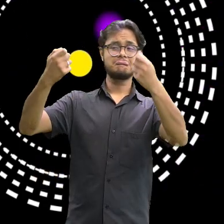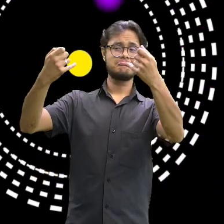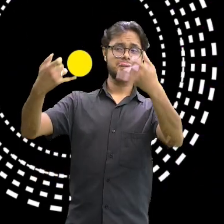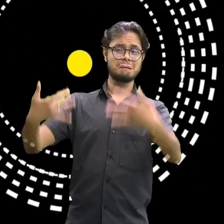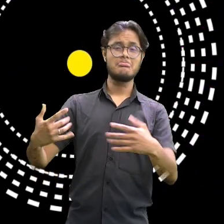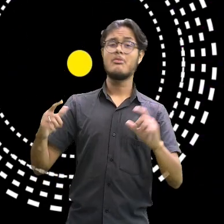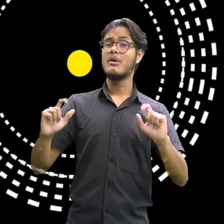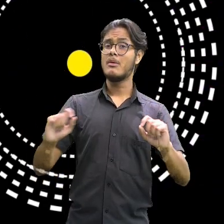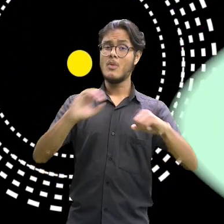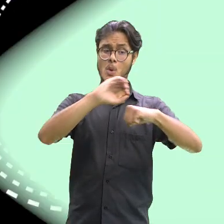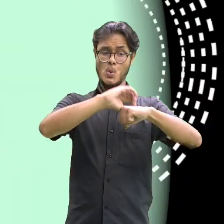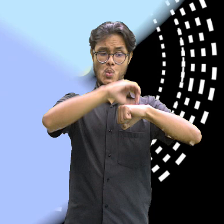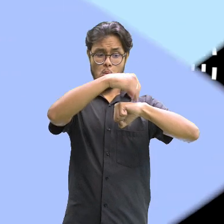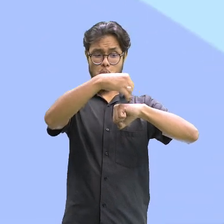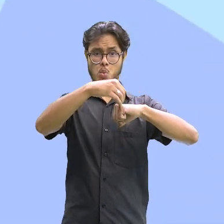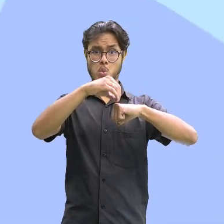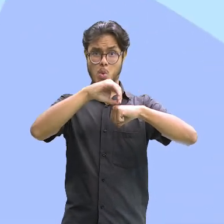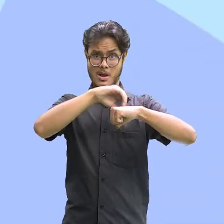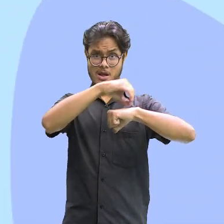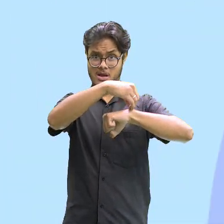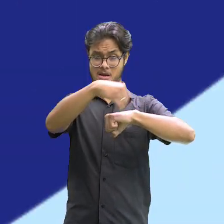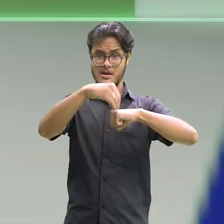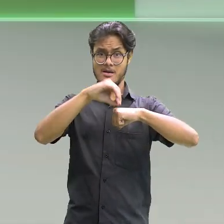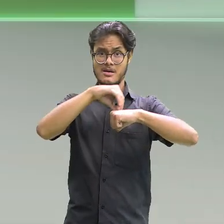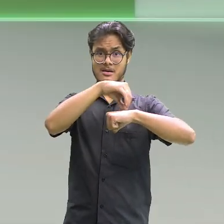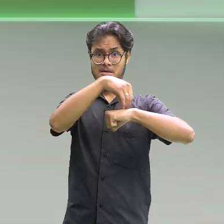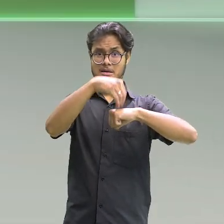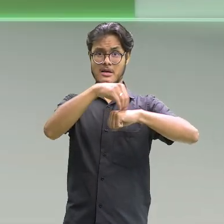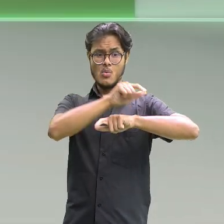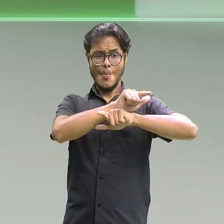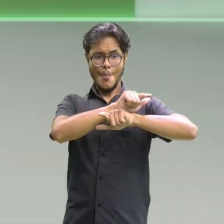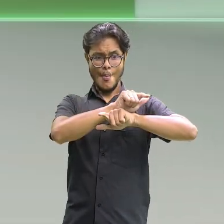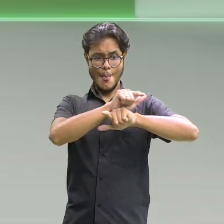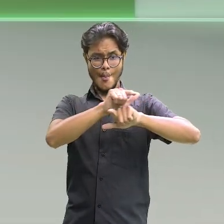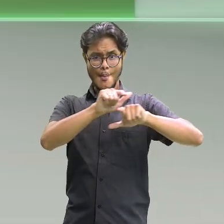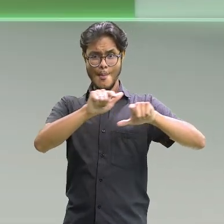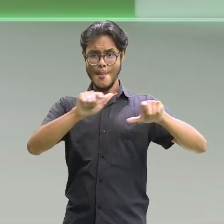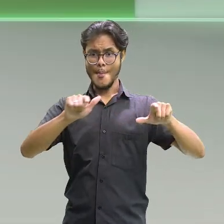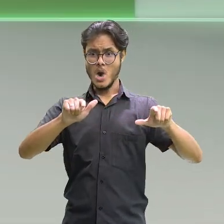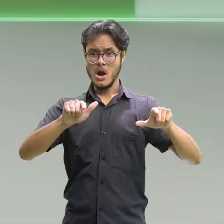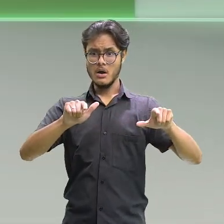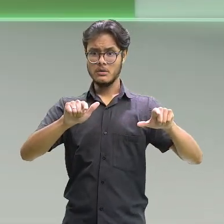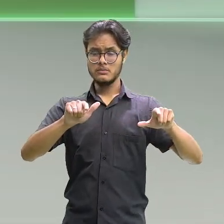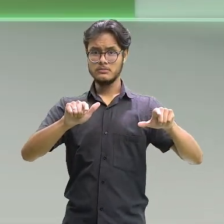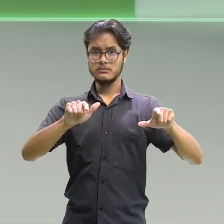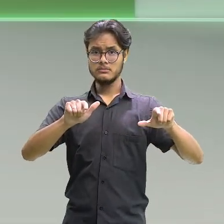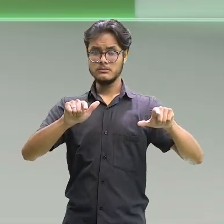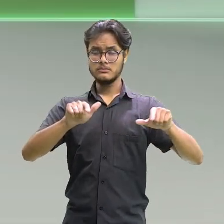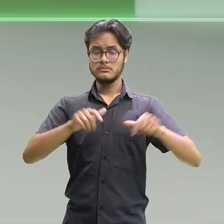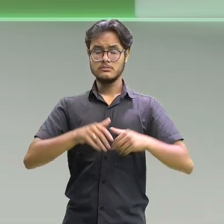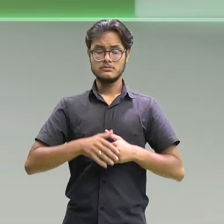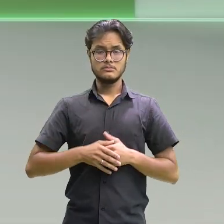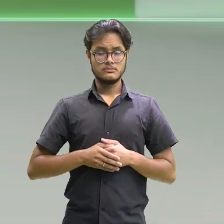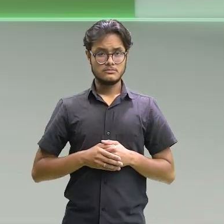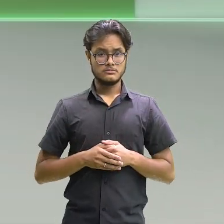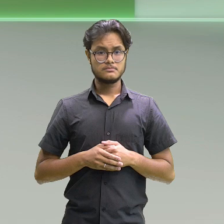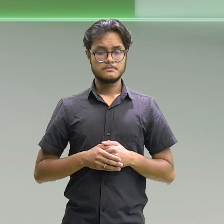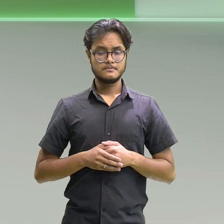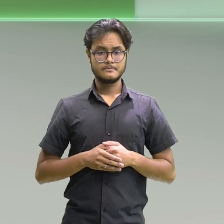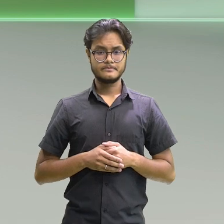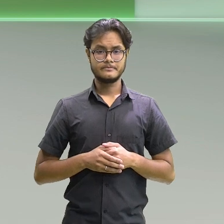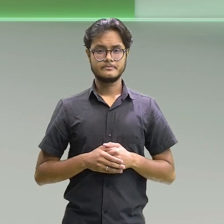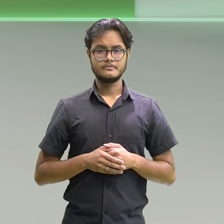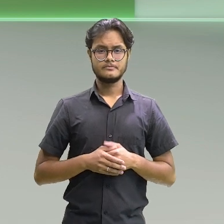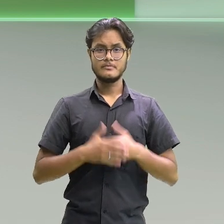átomo, ele era um grande espaço vazio, que é onde essas partículas estavam passando aí no vídeo de vocês, né? Esse